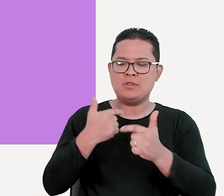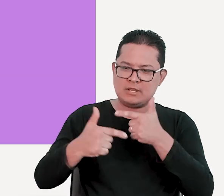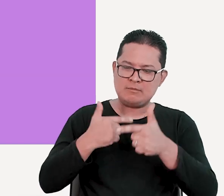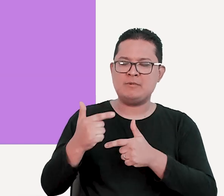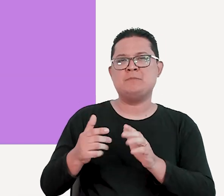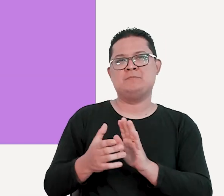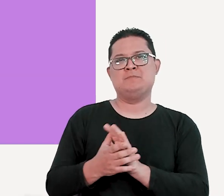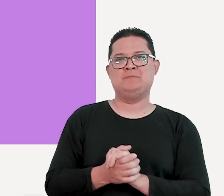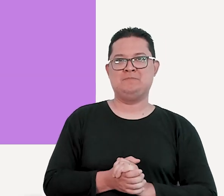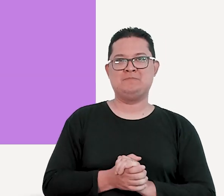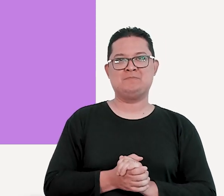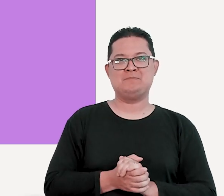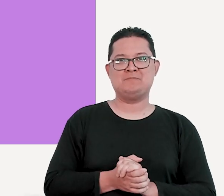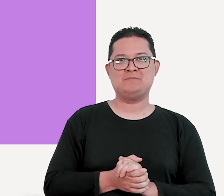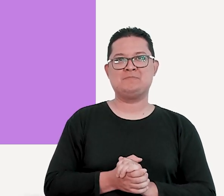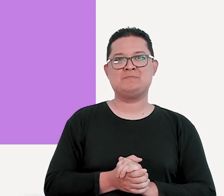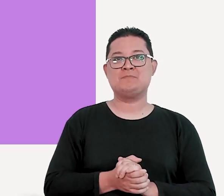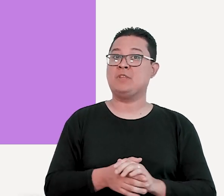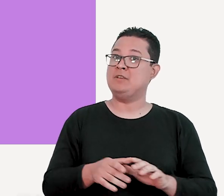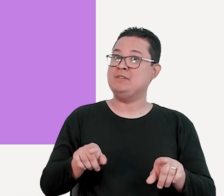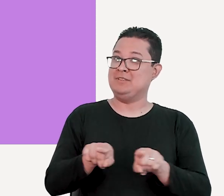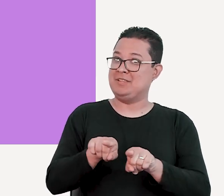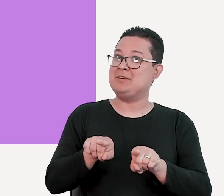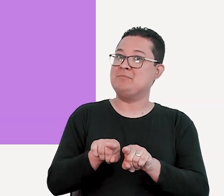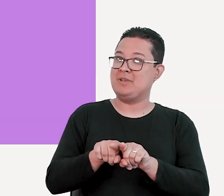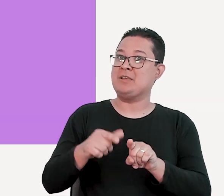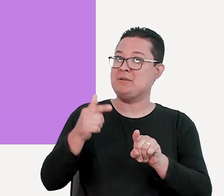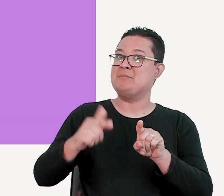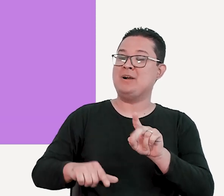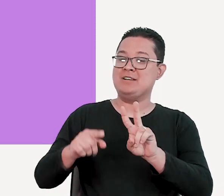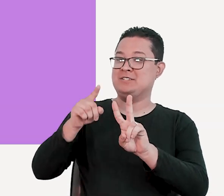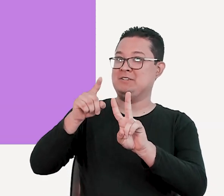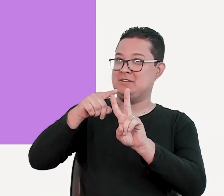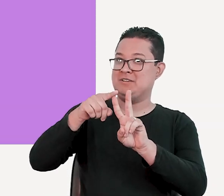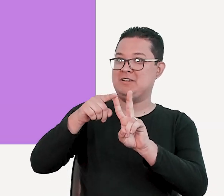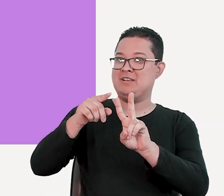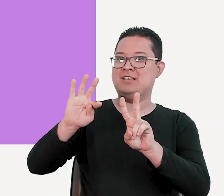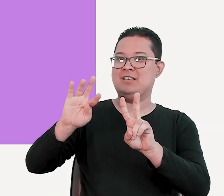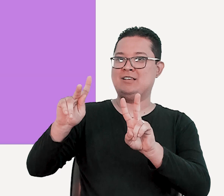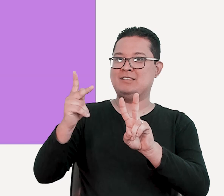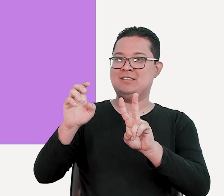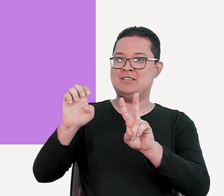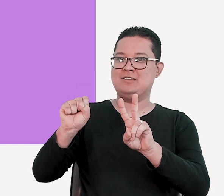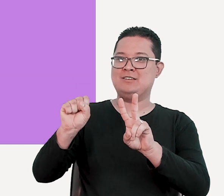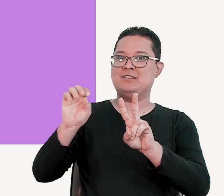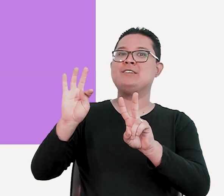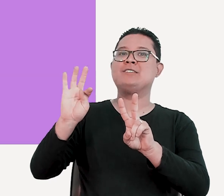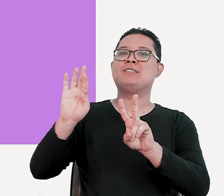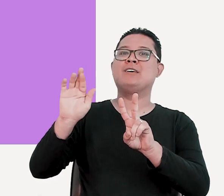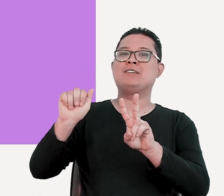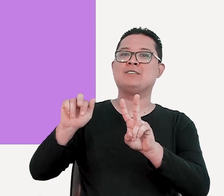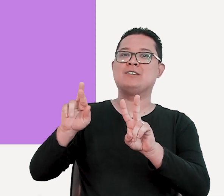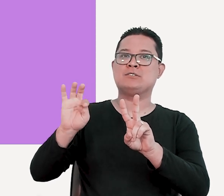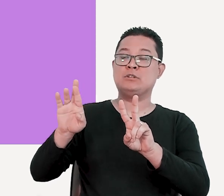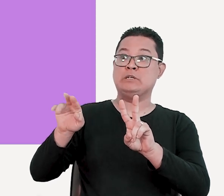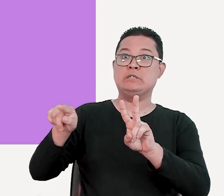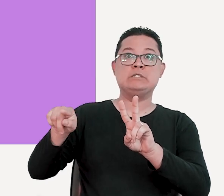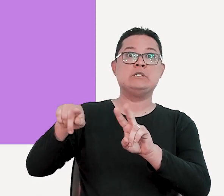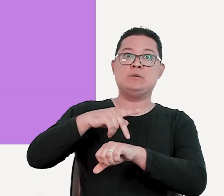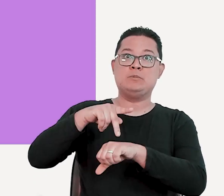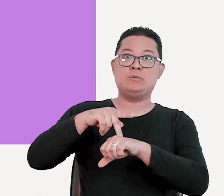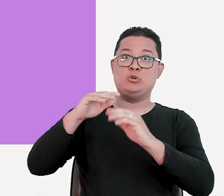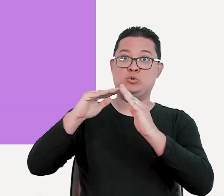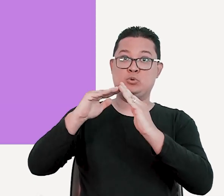trabalho. Por falar em parceria, a gente também vai agradecer a The Starter, que é uma escola de UX Design internacional, eles ficam